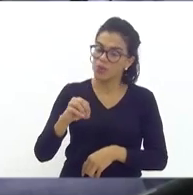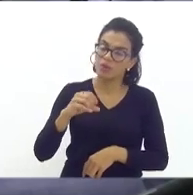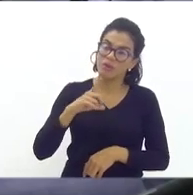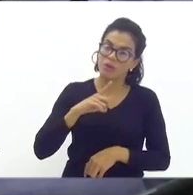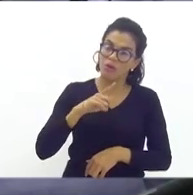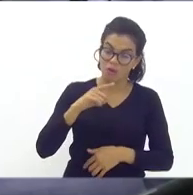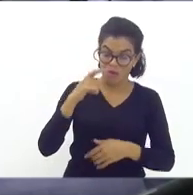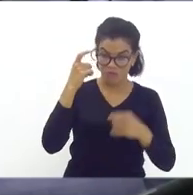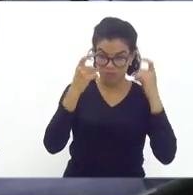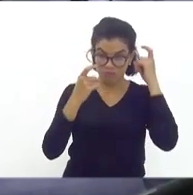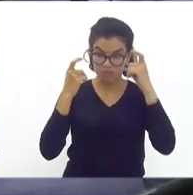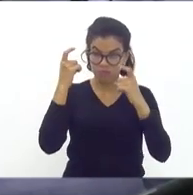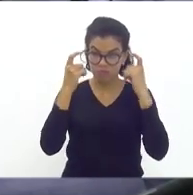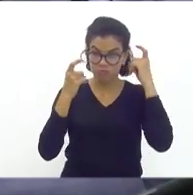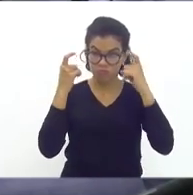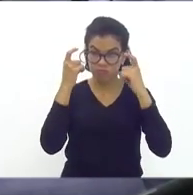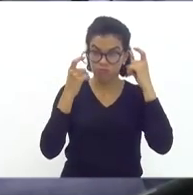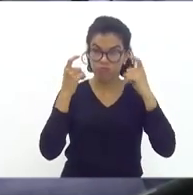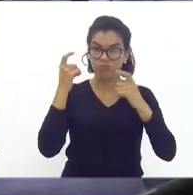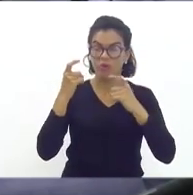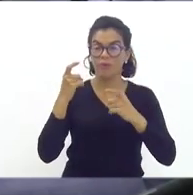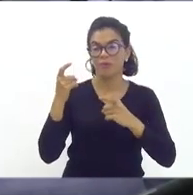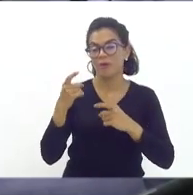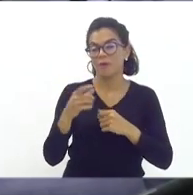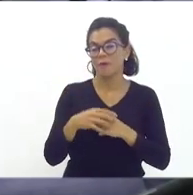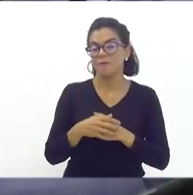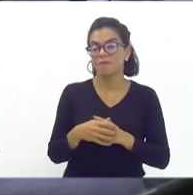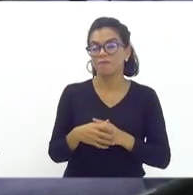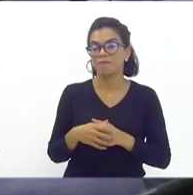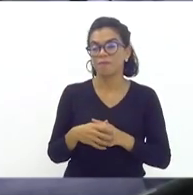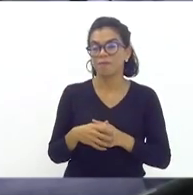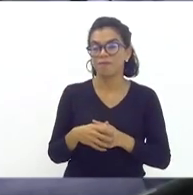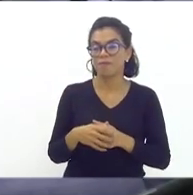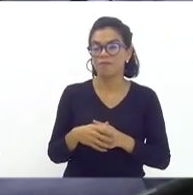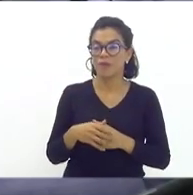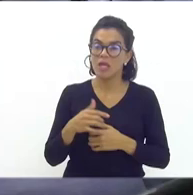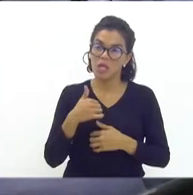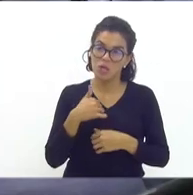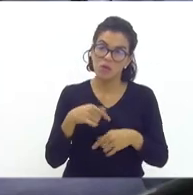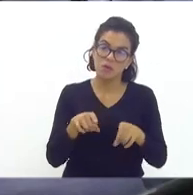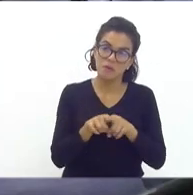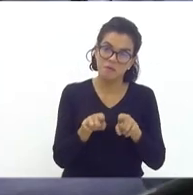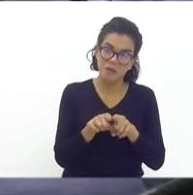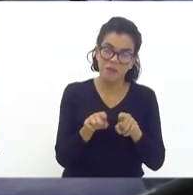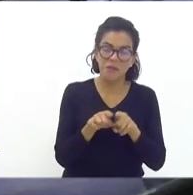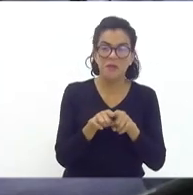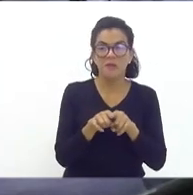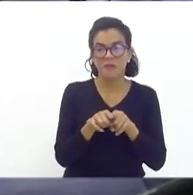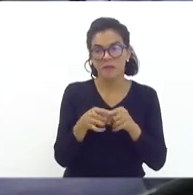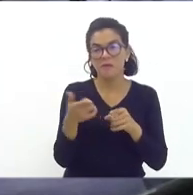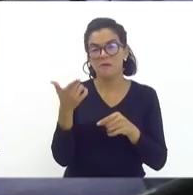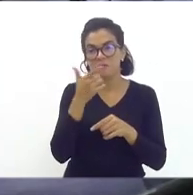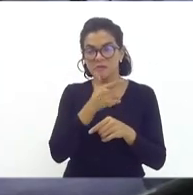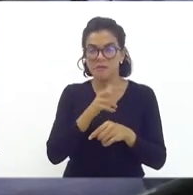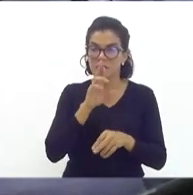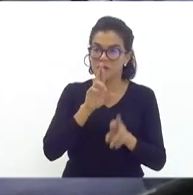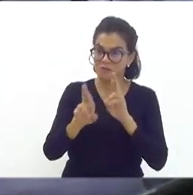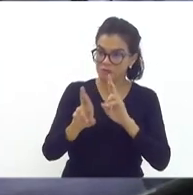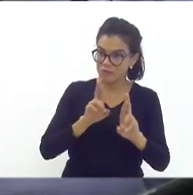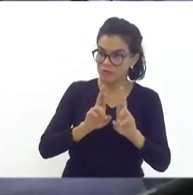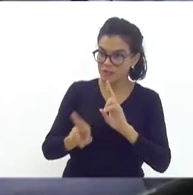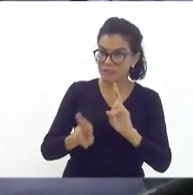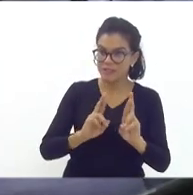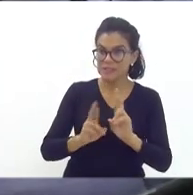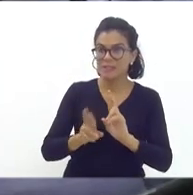minha questão aqui é que a gente aproveitando aqui já a oportunidade eu fui até contemplado com a pergunta de alguns parlamentares